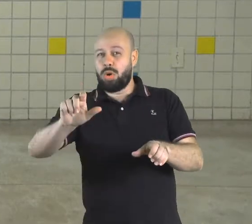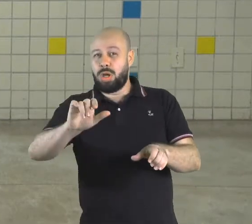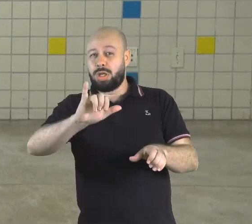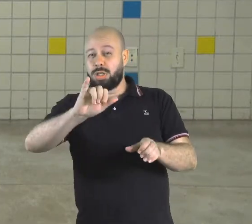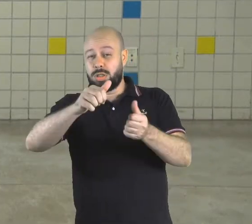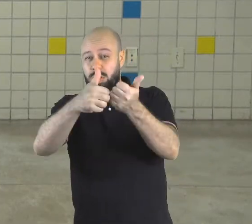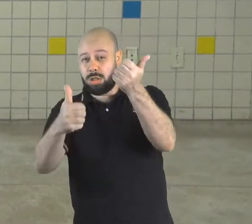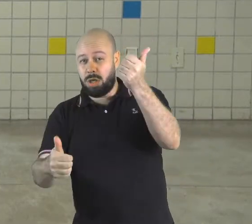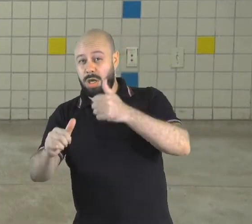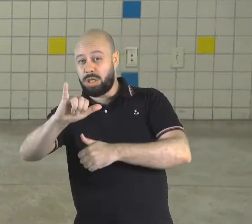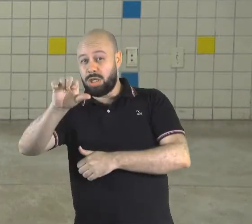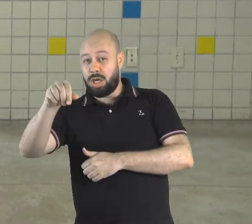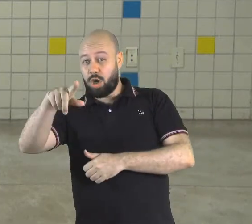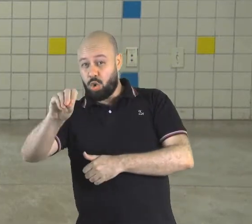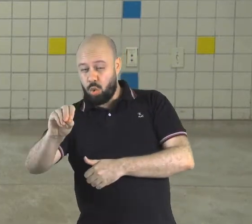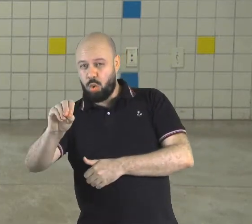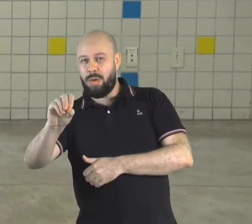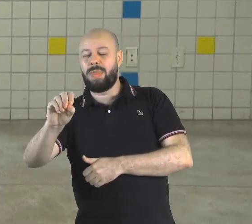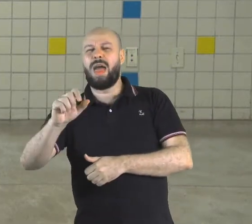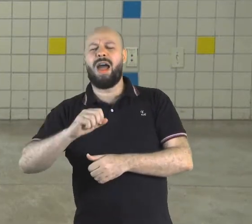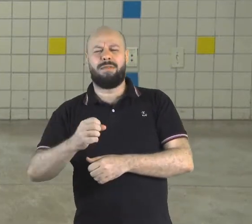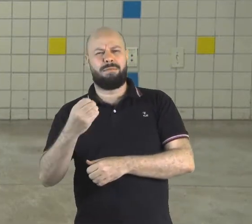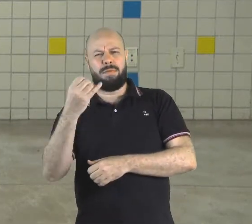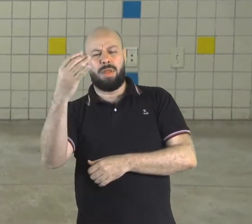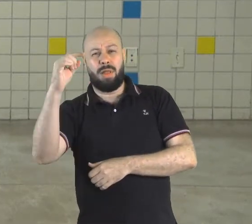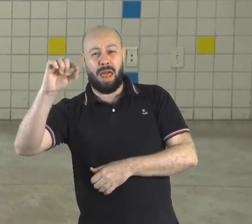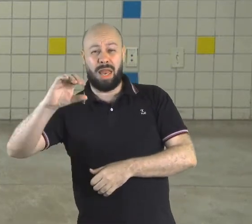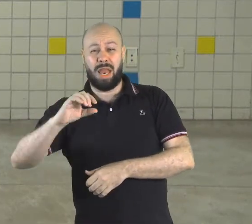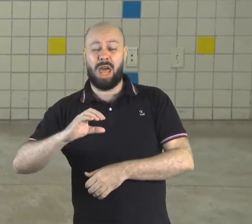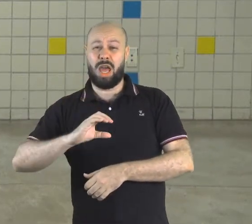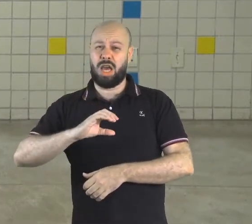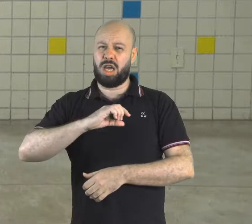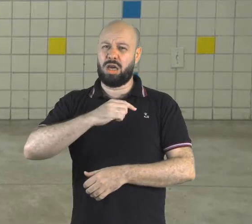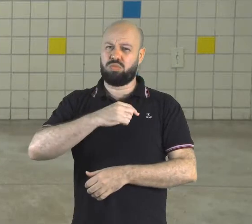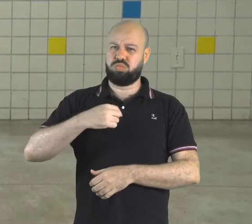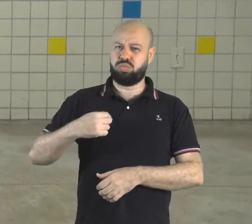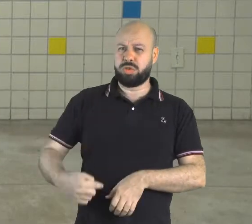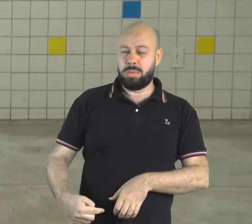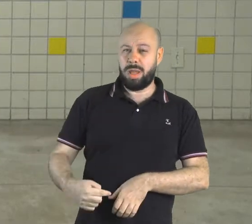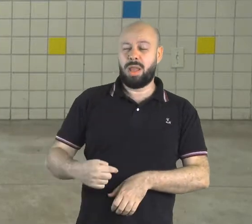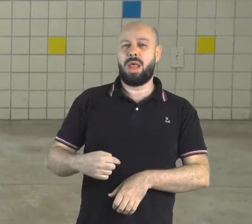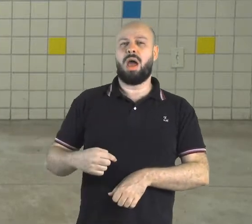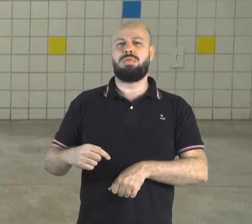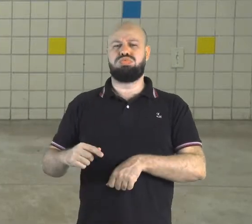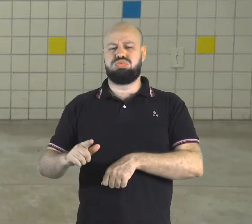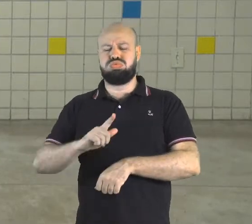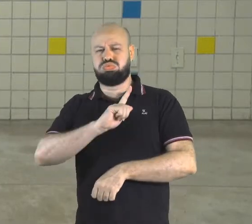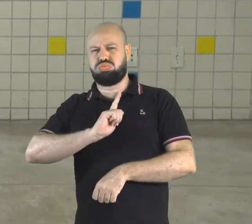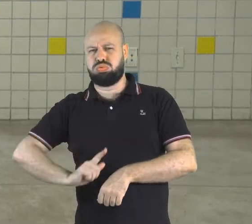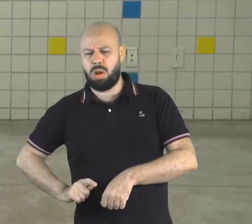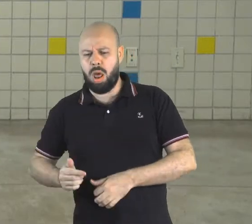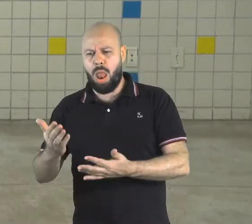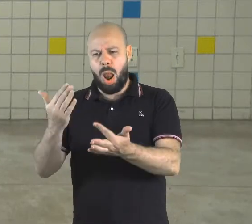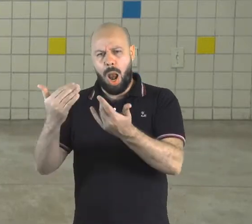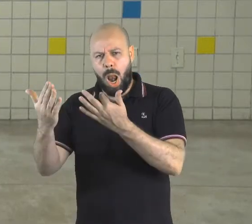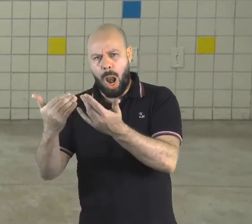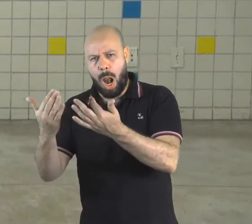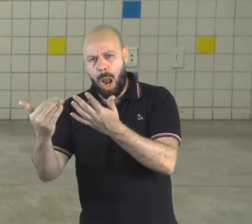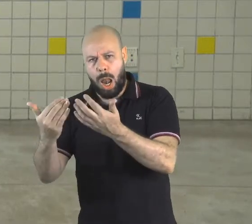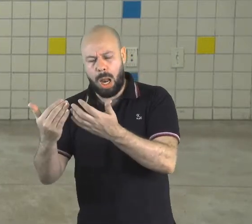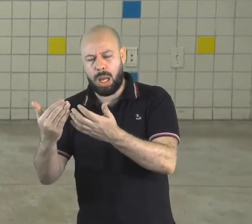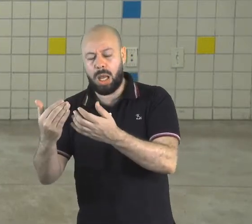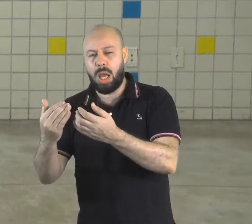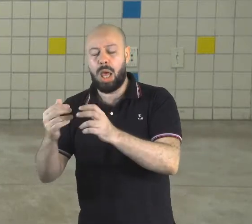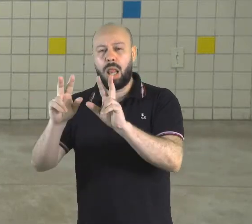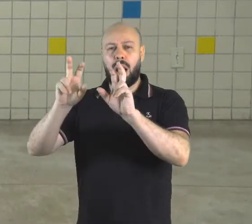a negócios, uma viagem de vice-presidente, conversando com o governo chinês para discutir sobre